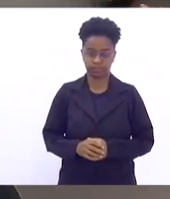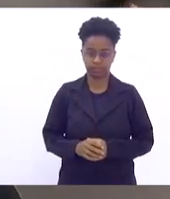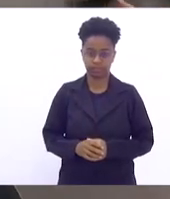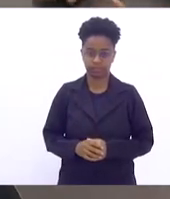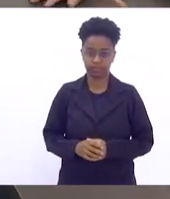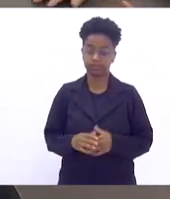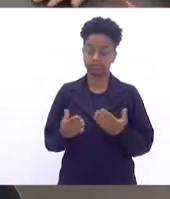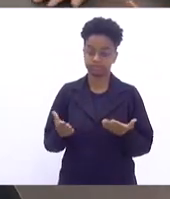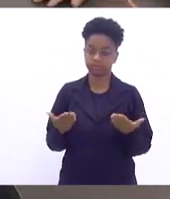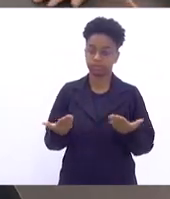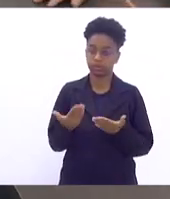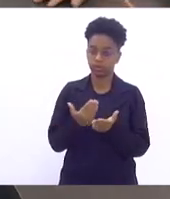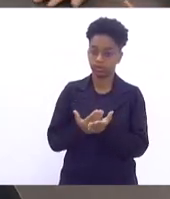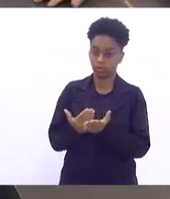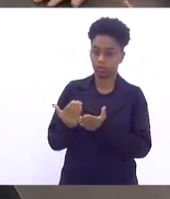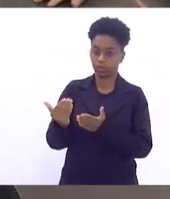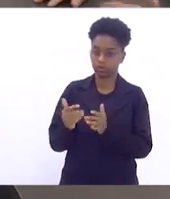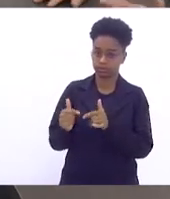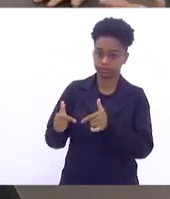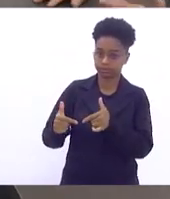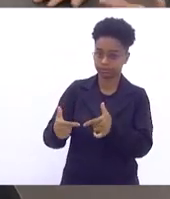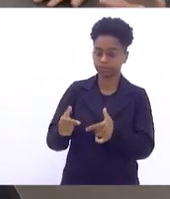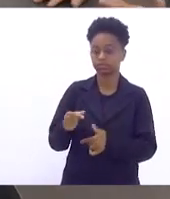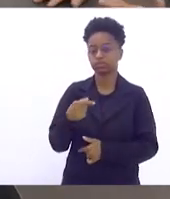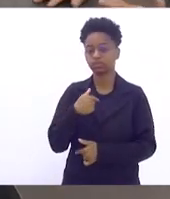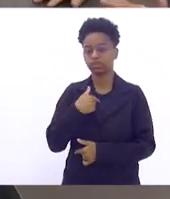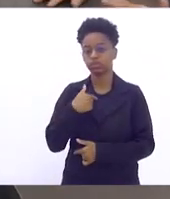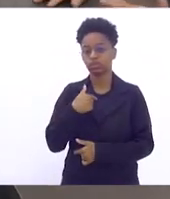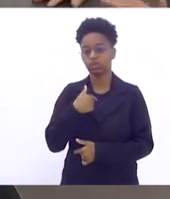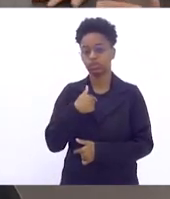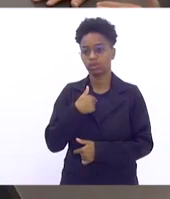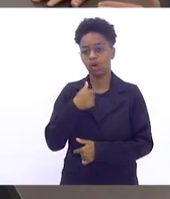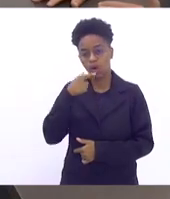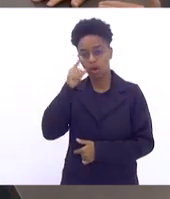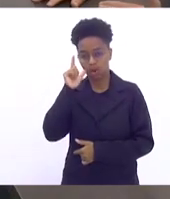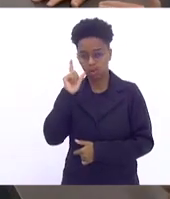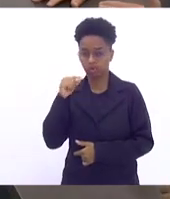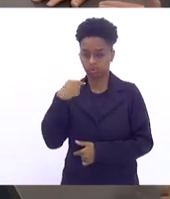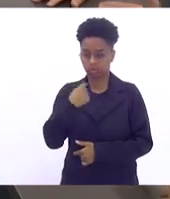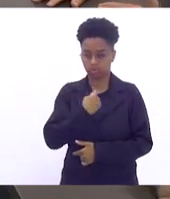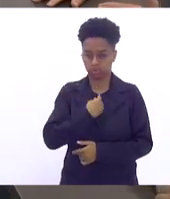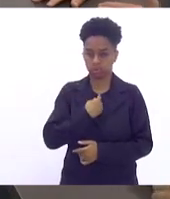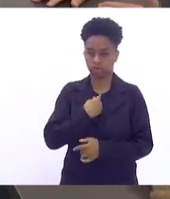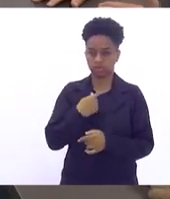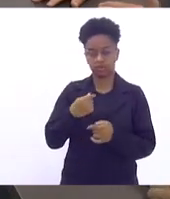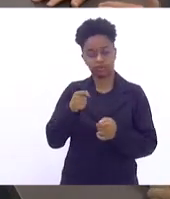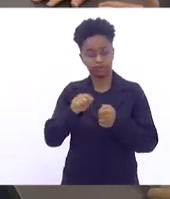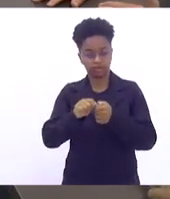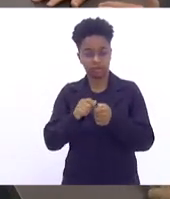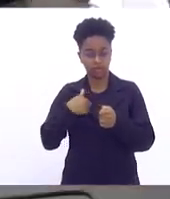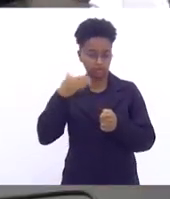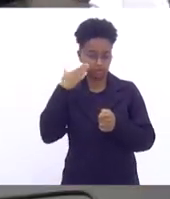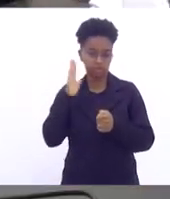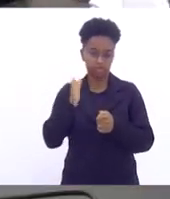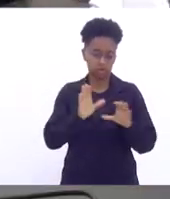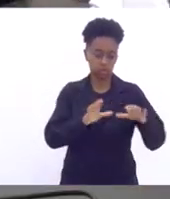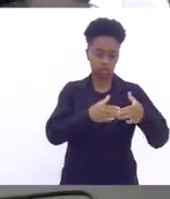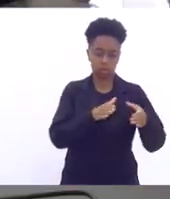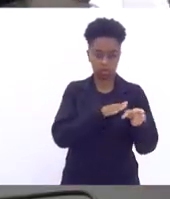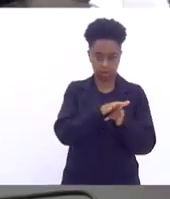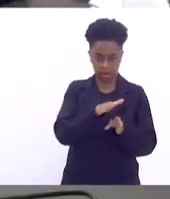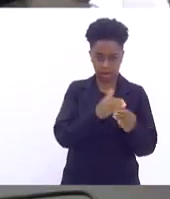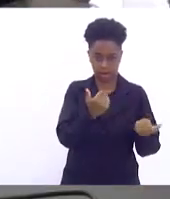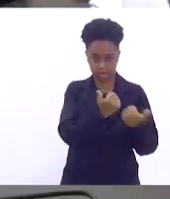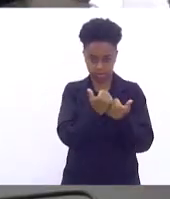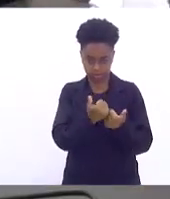dos trabalhos eu nós fizemos ontem e já sei que foi objeto de discussão no grupo de assessores a